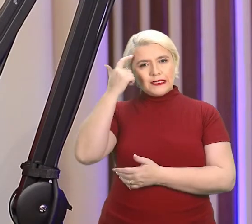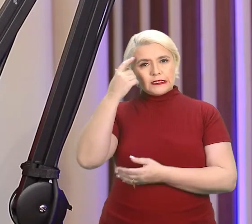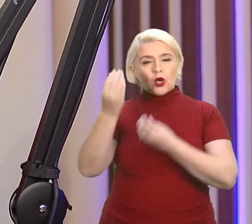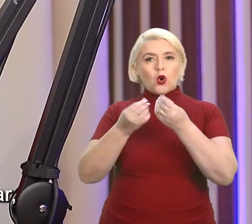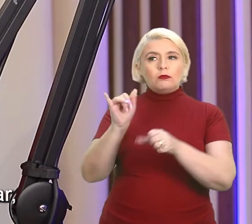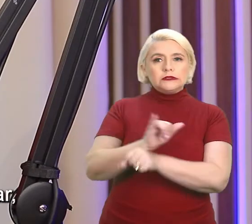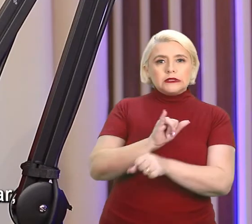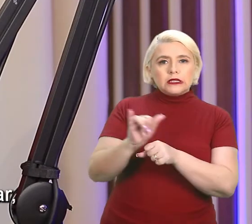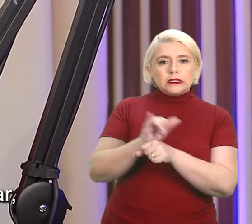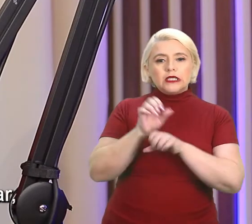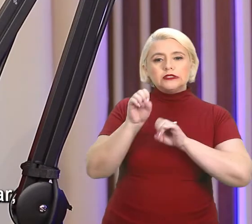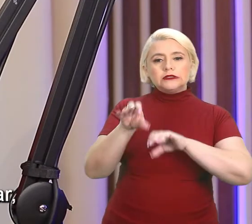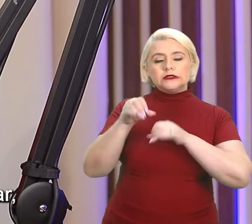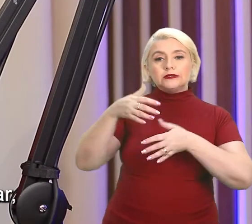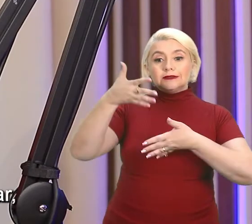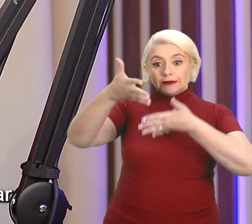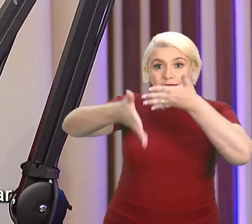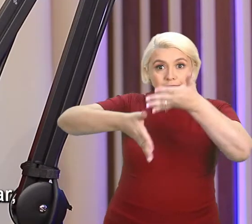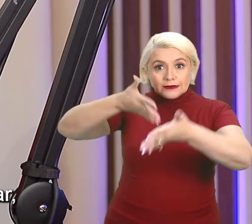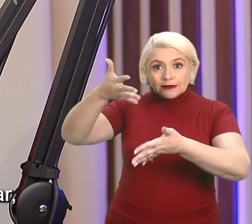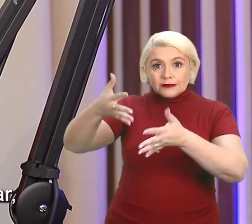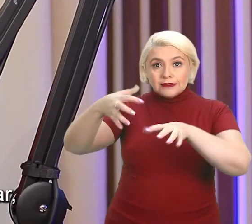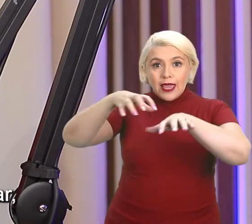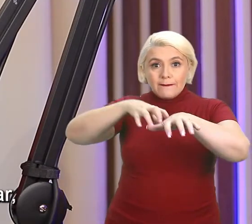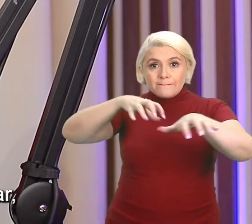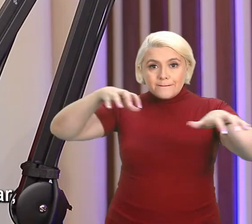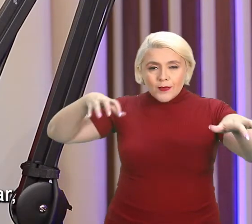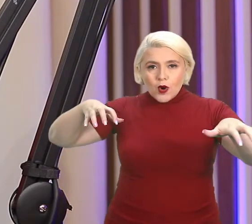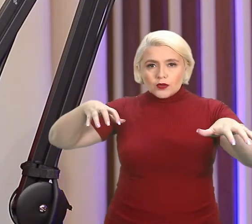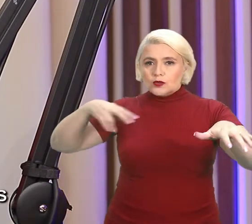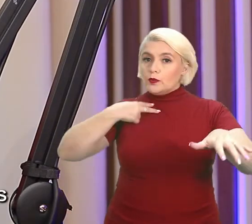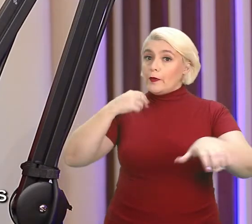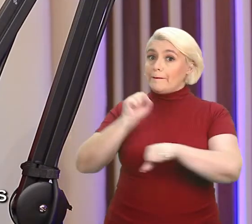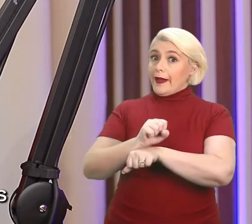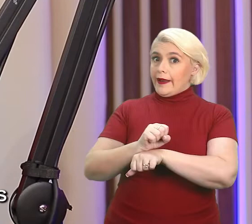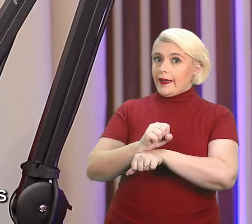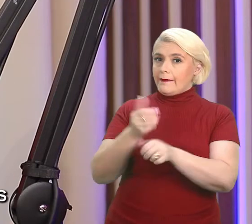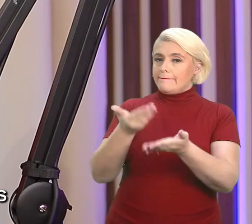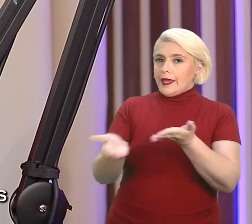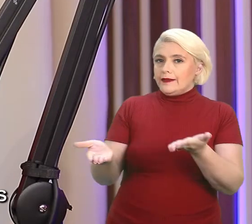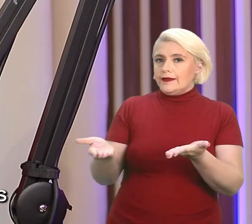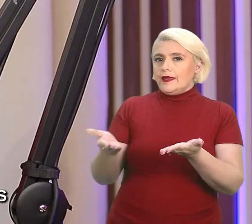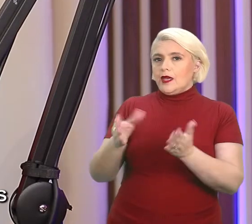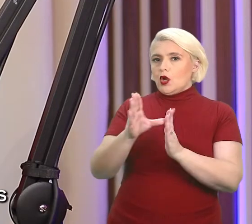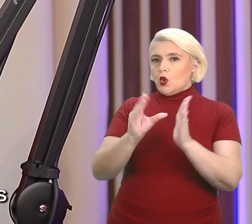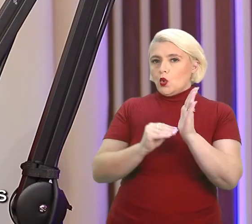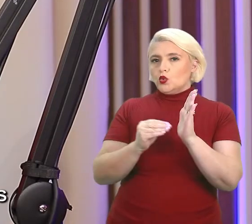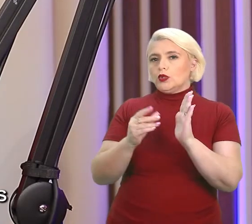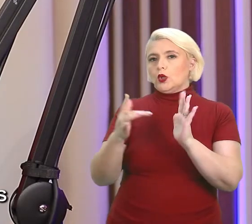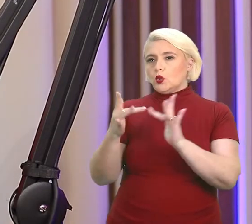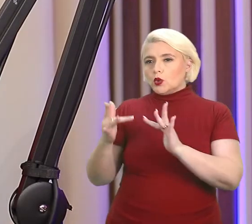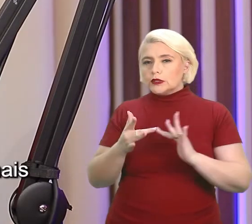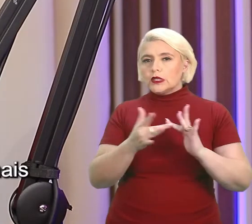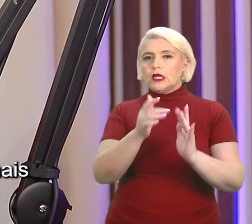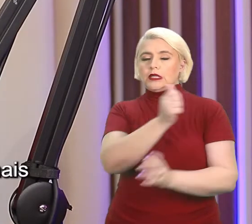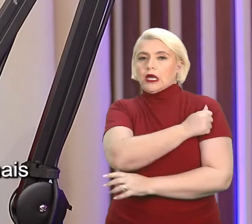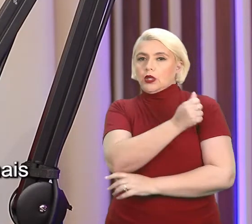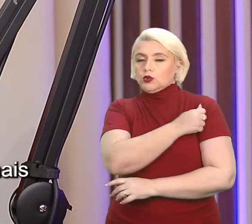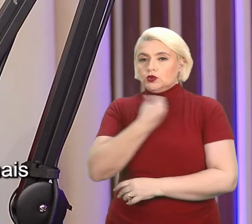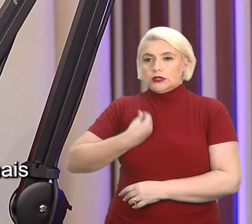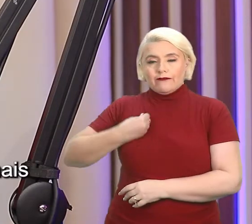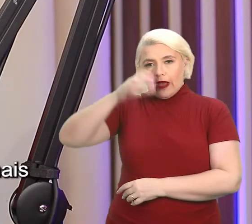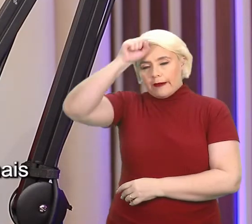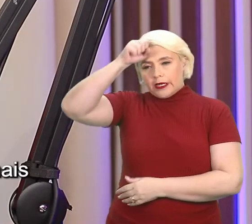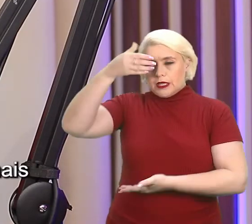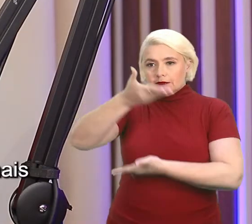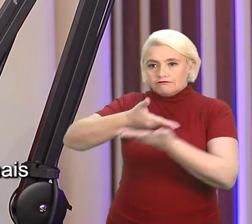as estratégias do ensino da língua de forma remota, para a gente não parar, não perder o contato e os alunos que estavam